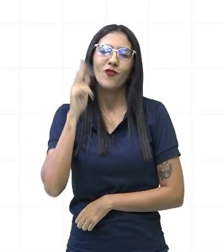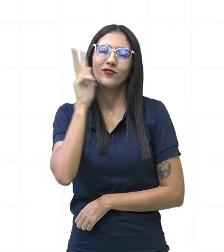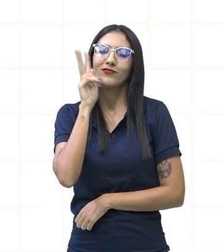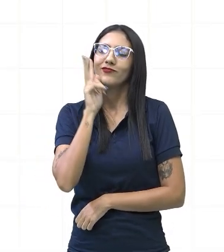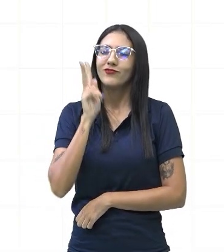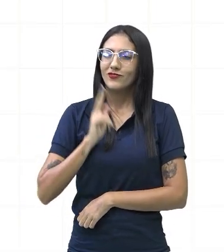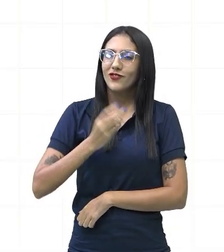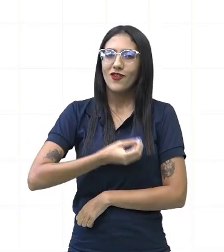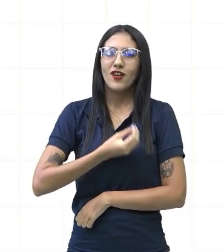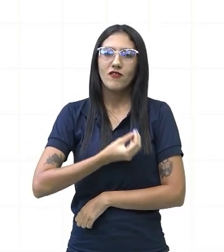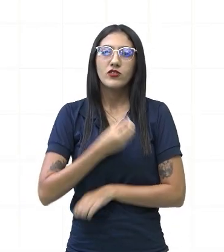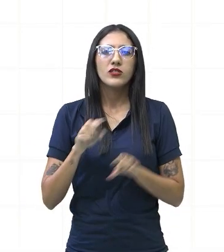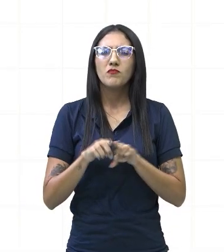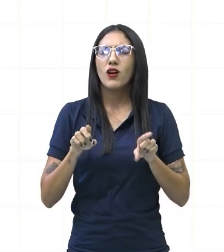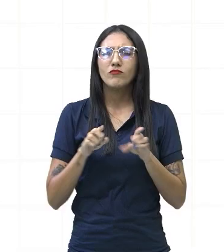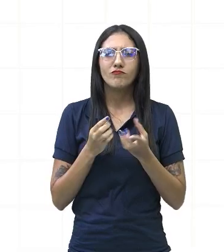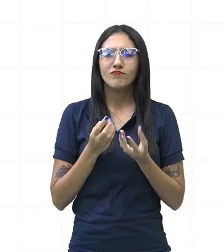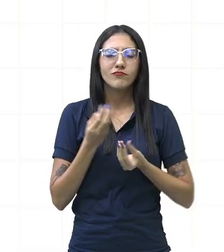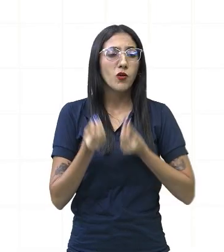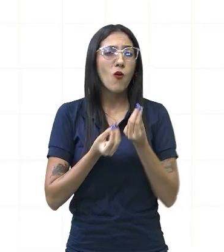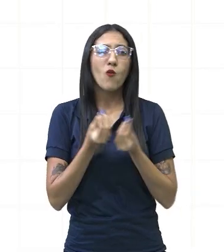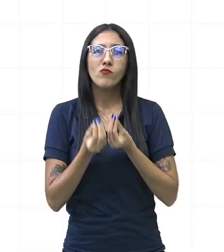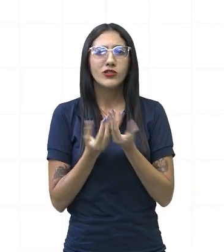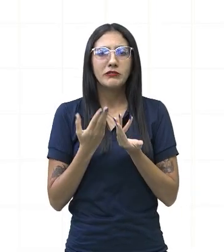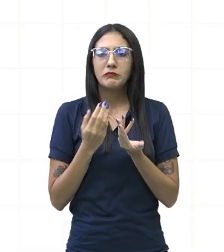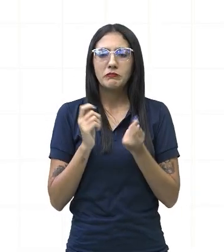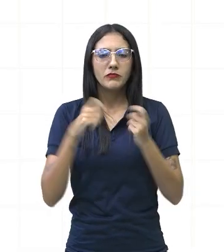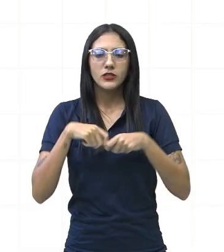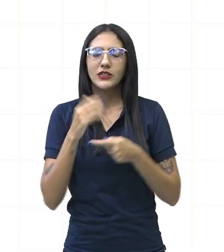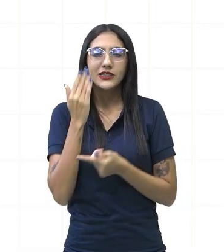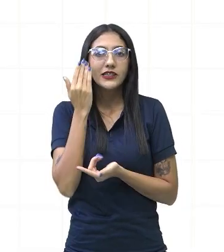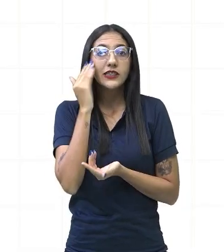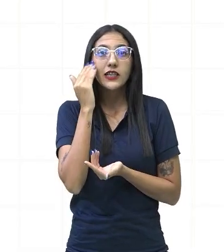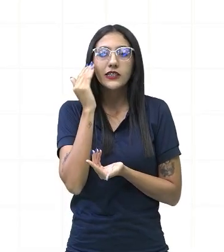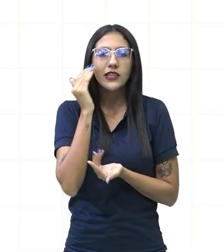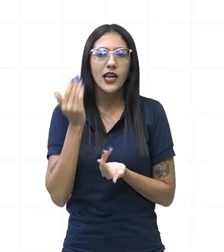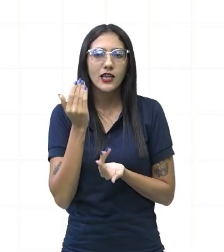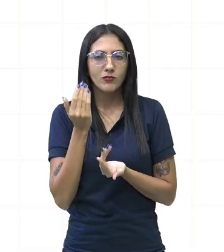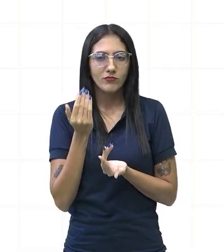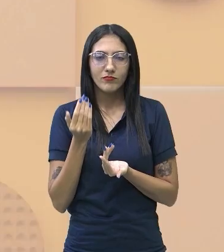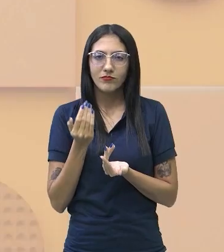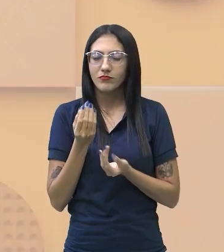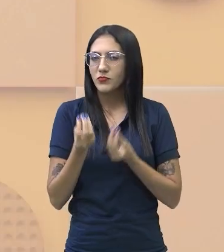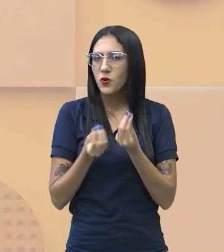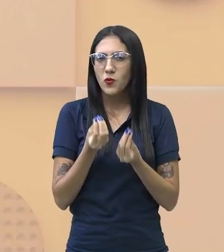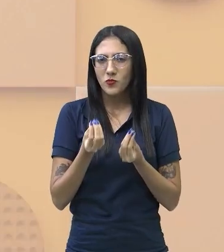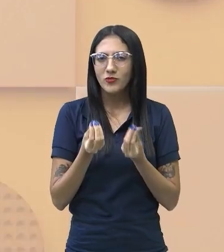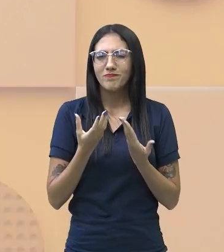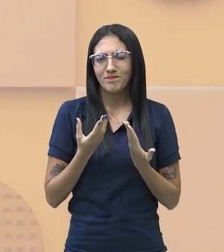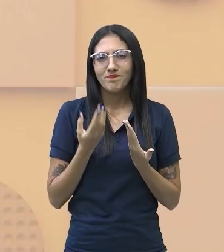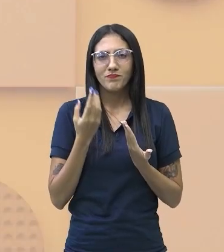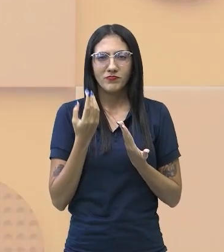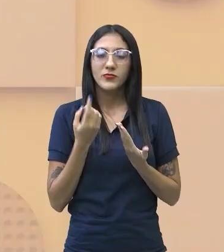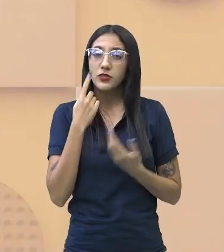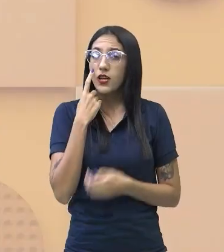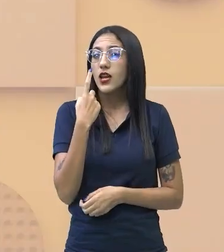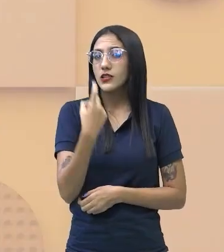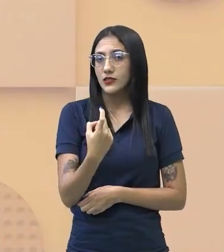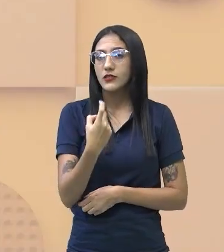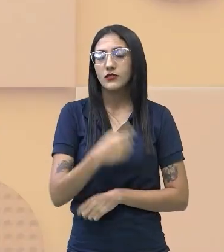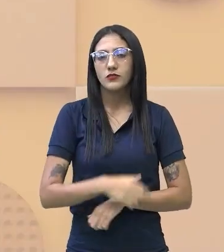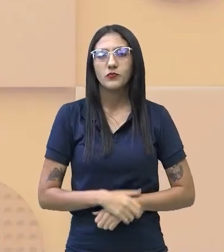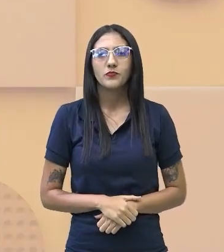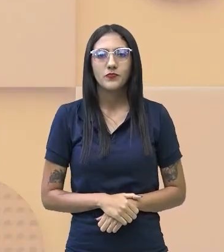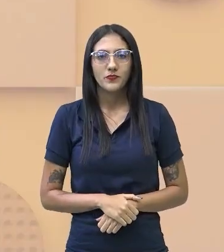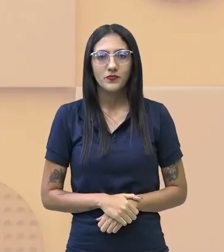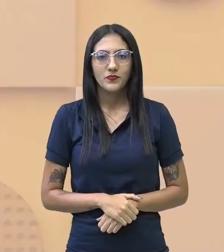como compreender algo que não conseguimos ver nem pegar? Olha só que pergunta interessante, não é mesmo? Eu